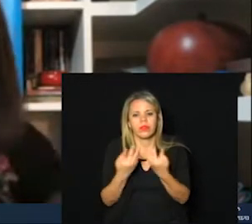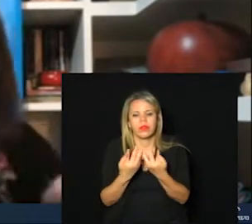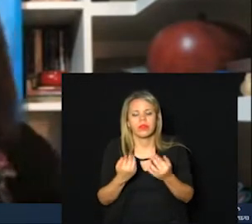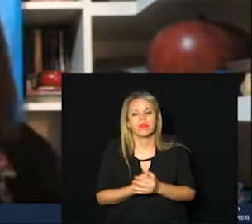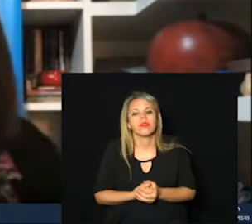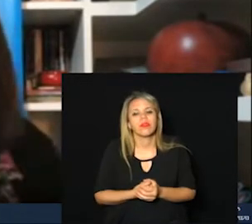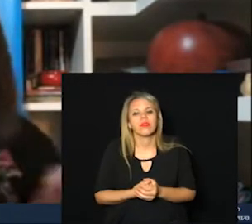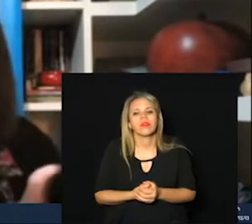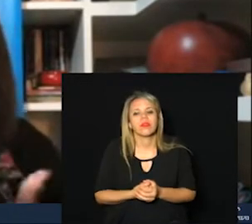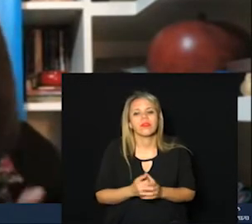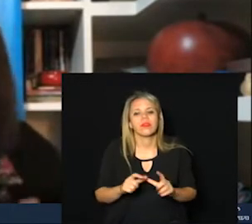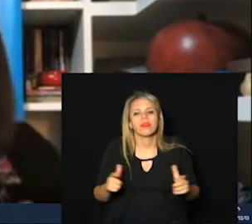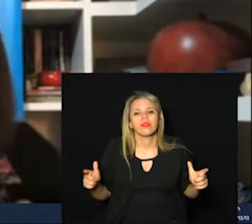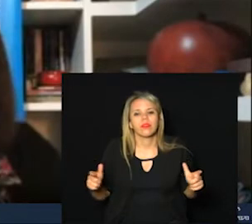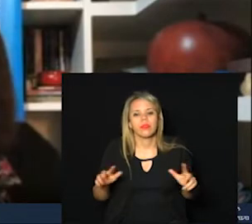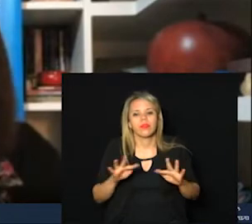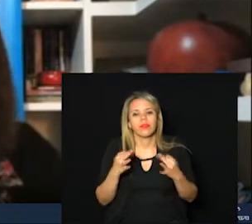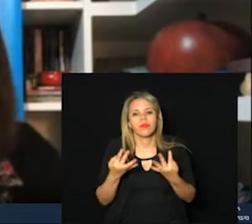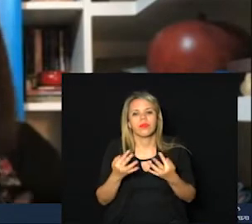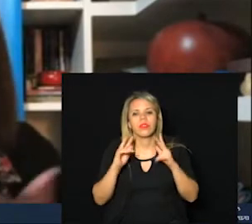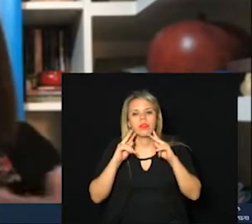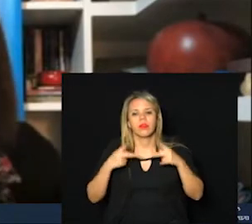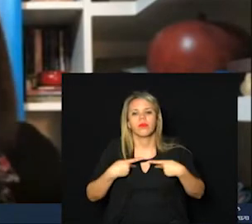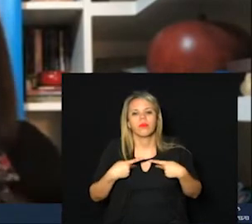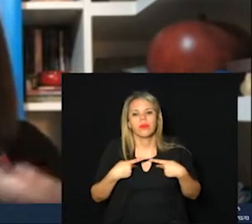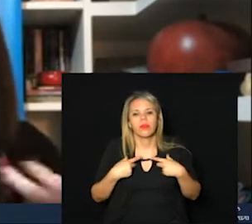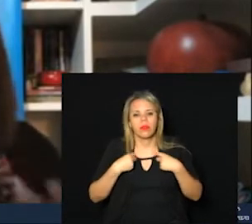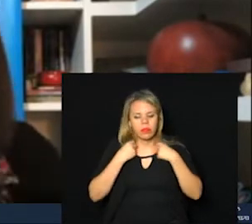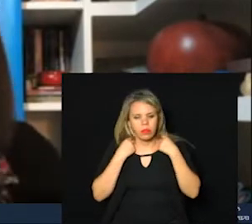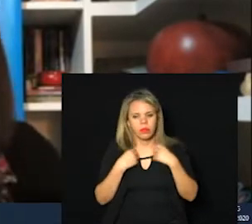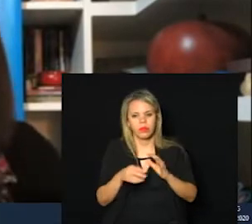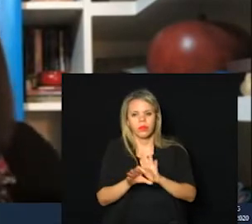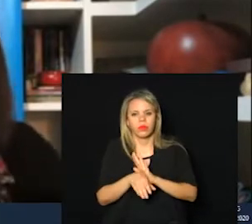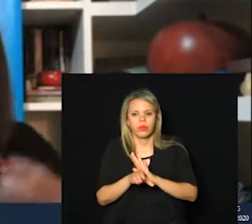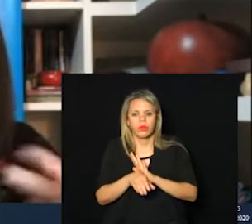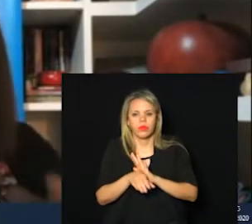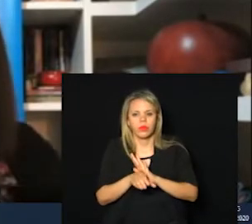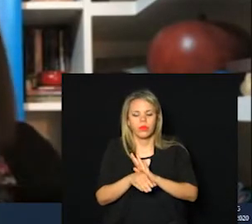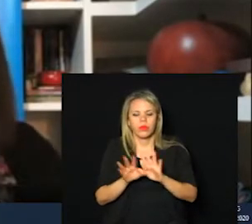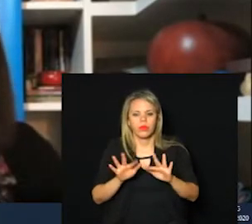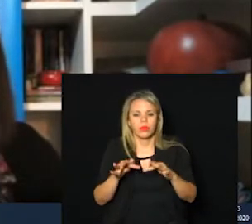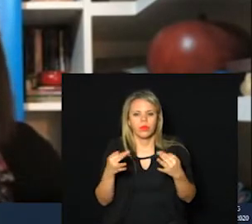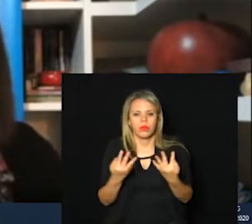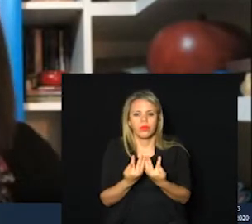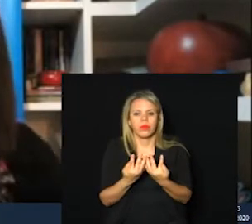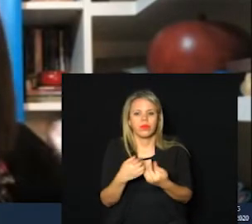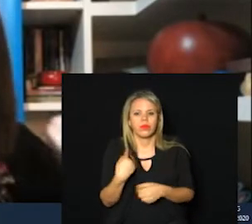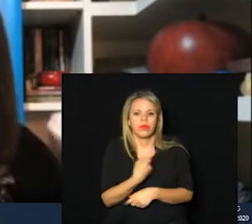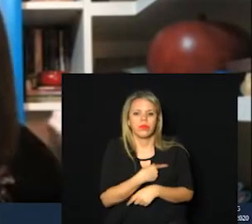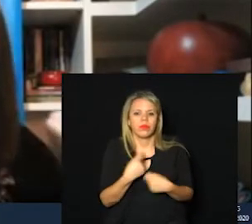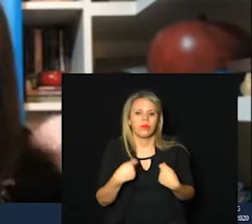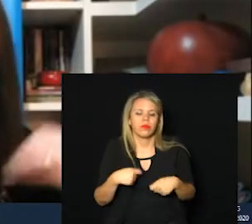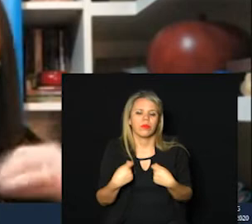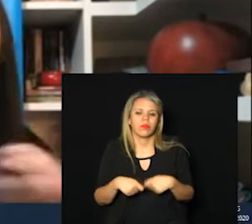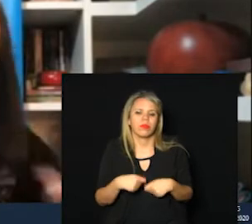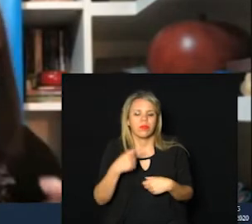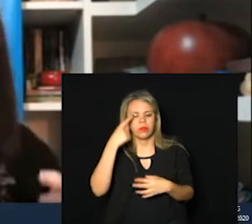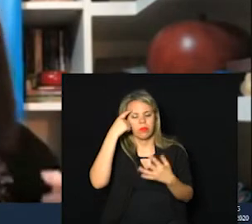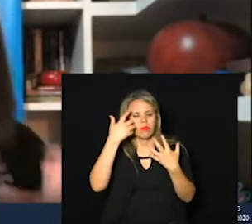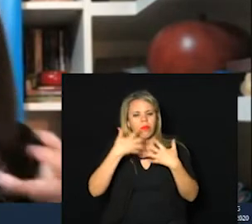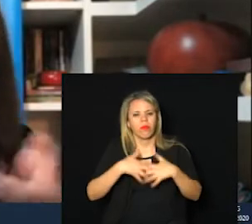a grande família humana. Isso são conceitos sobre os quais nós precisamos pensar